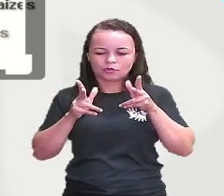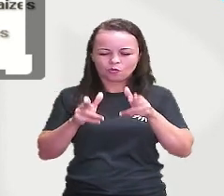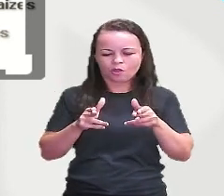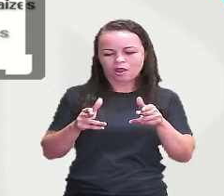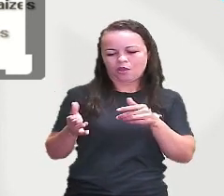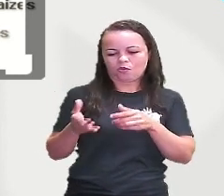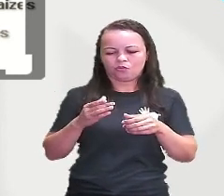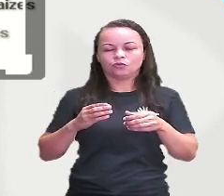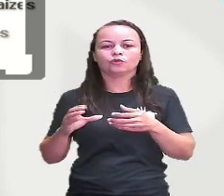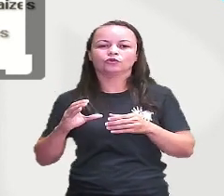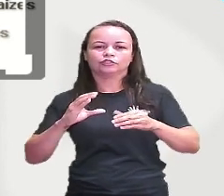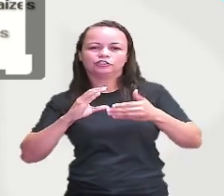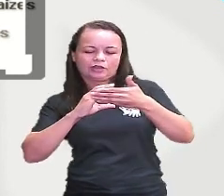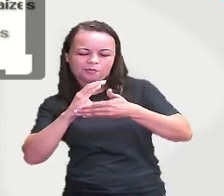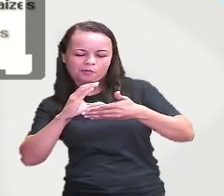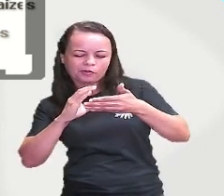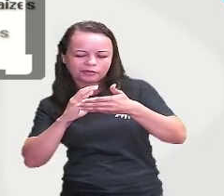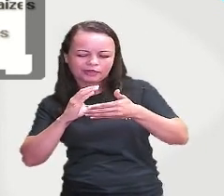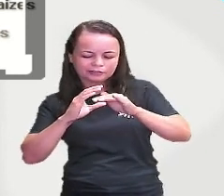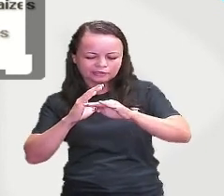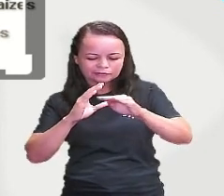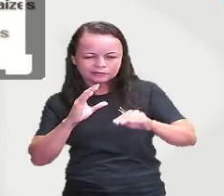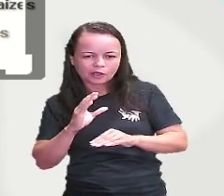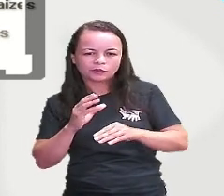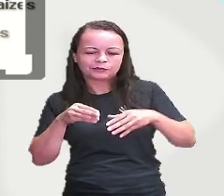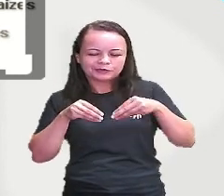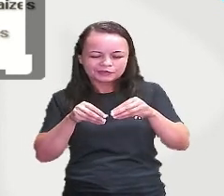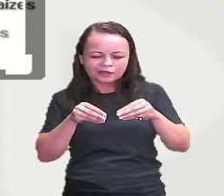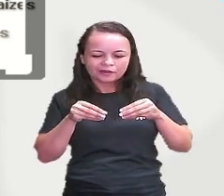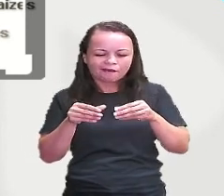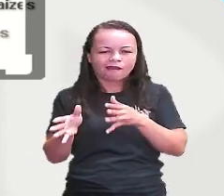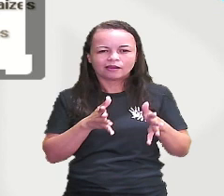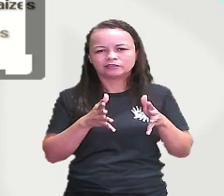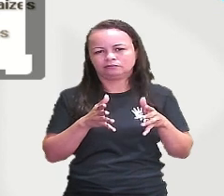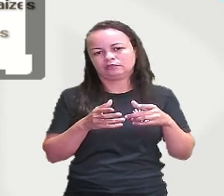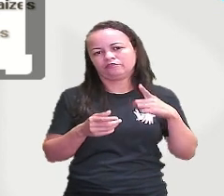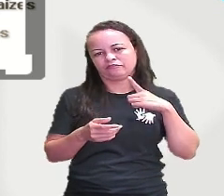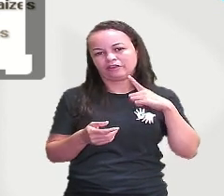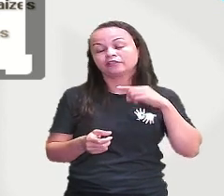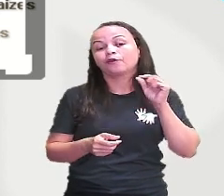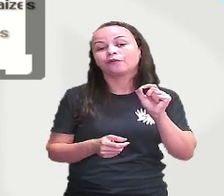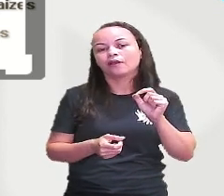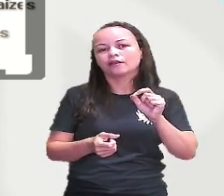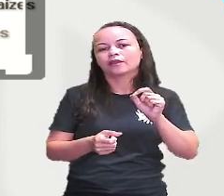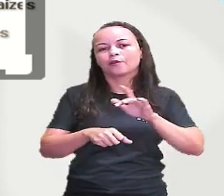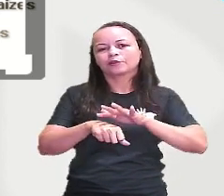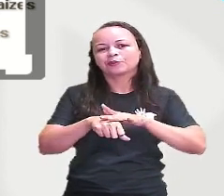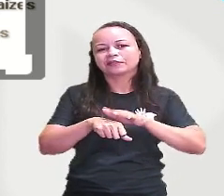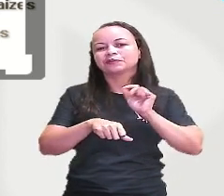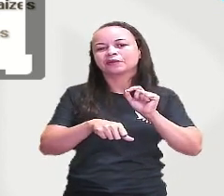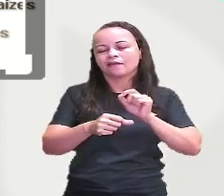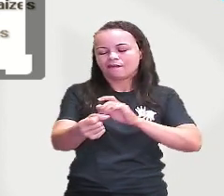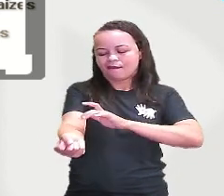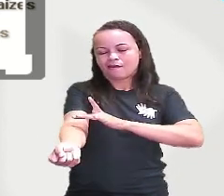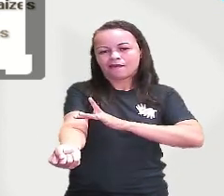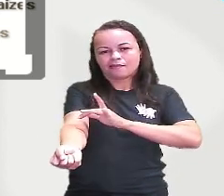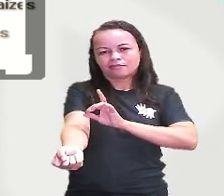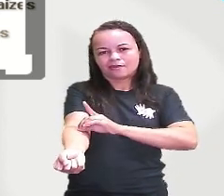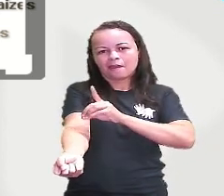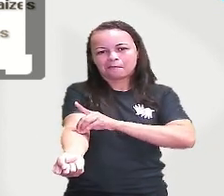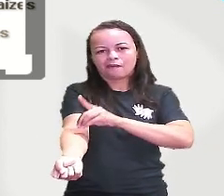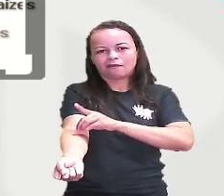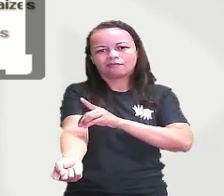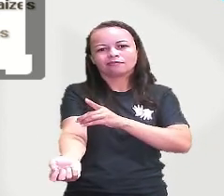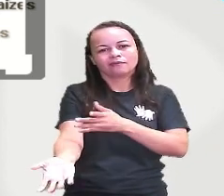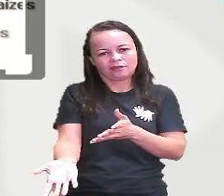né, os cereais que estão lá na base da pirâmide, a gente vai acabar tendo uma diabetes, não é isso? A gente vai acabar afetando a nossa